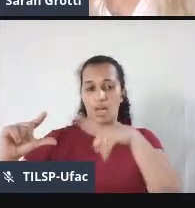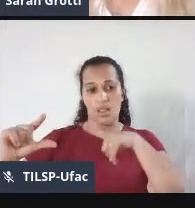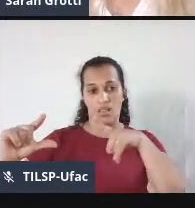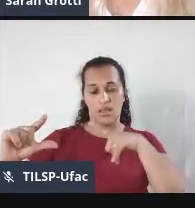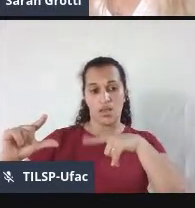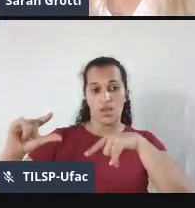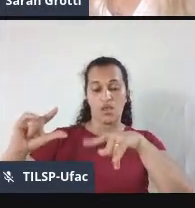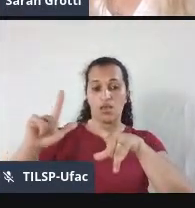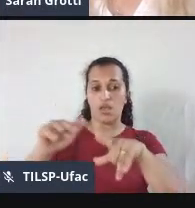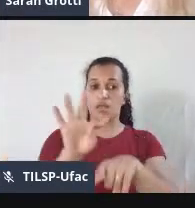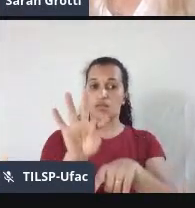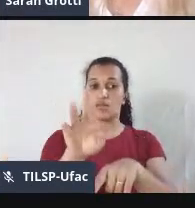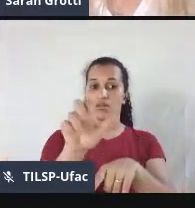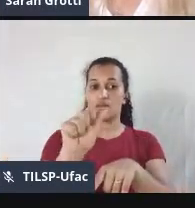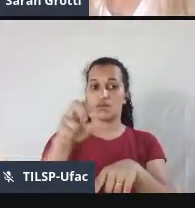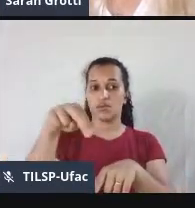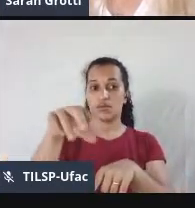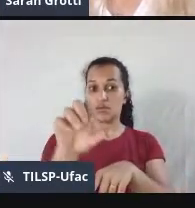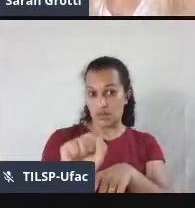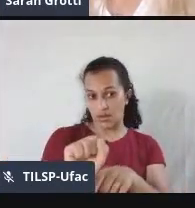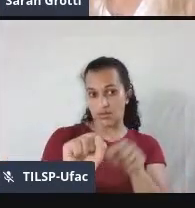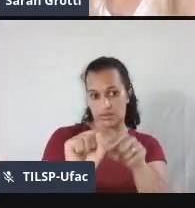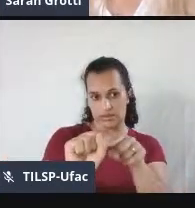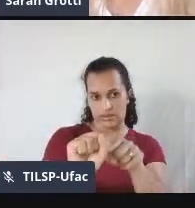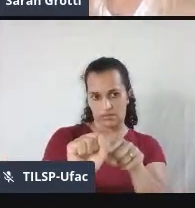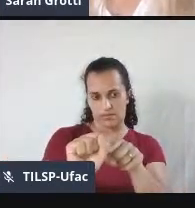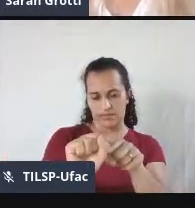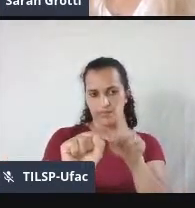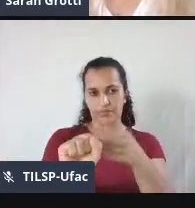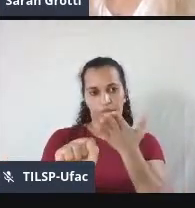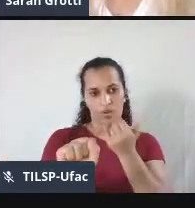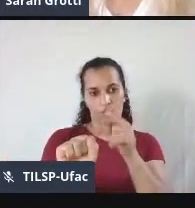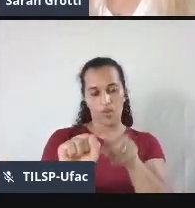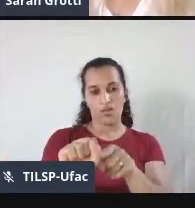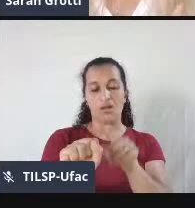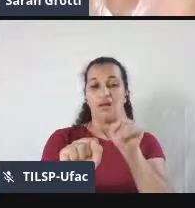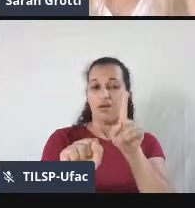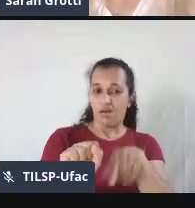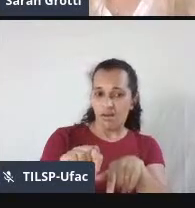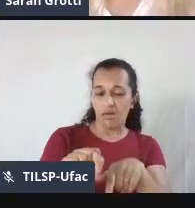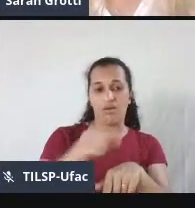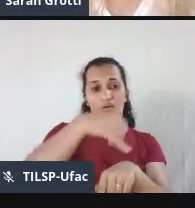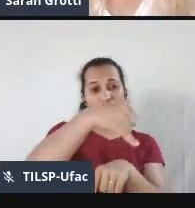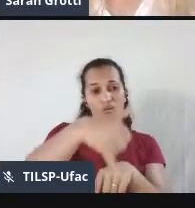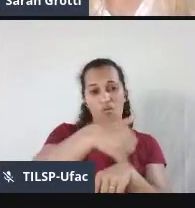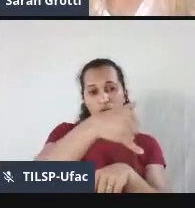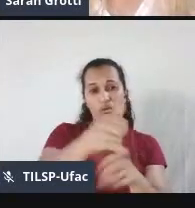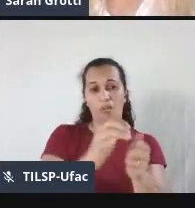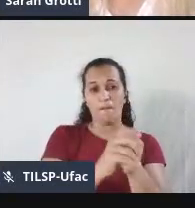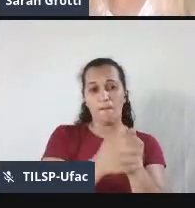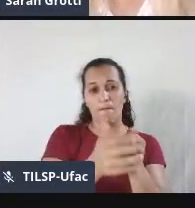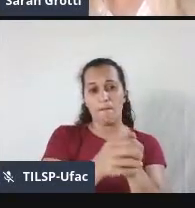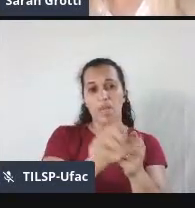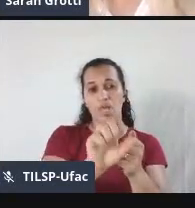principalmente as trans, né, são feitas à base de óleo, de milho, soja, vai ter muita proporção